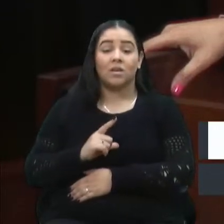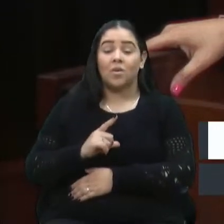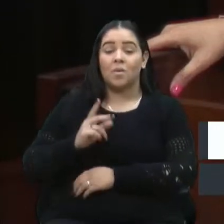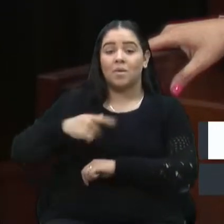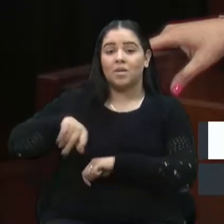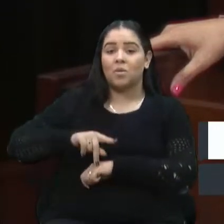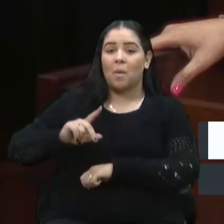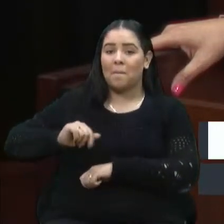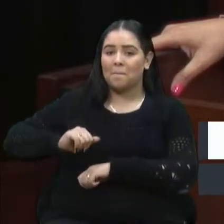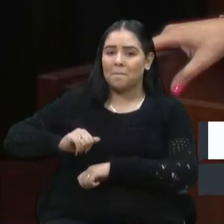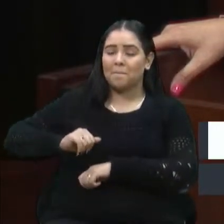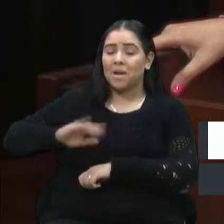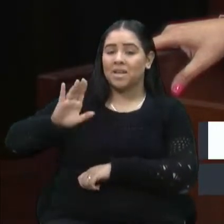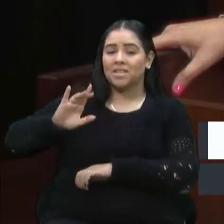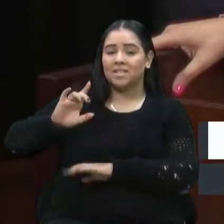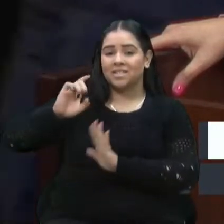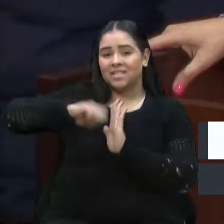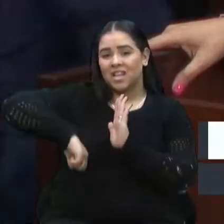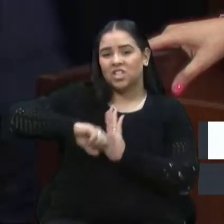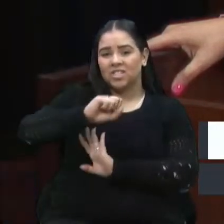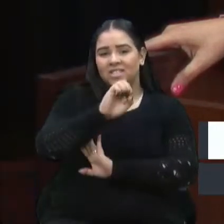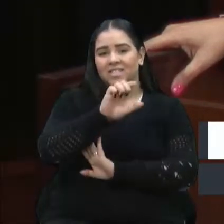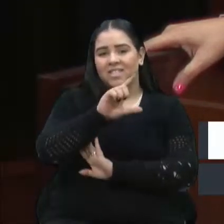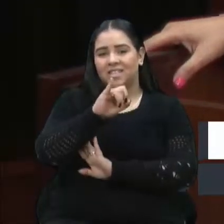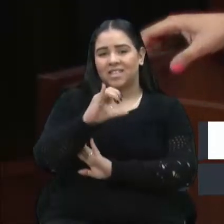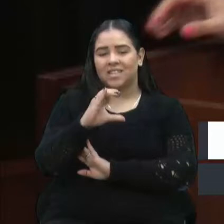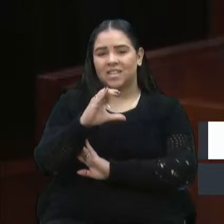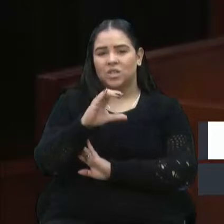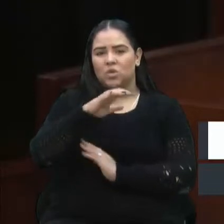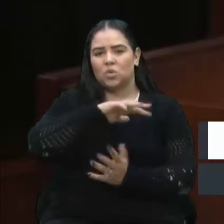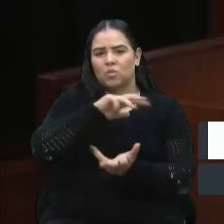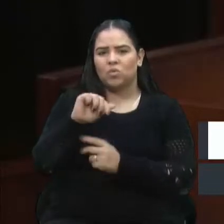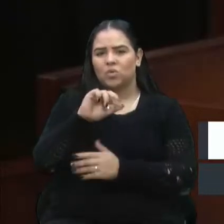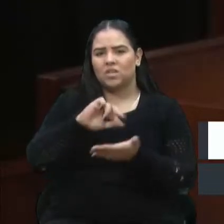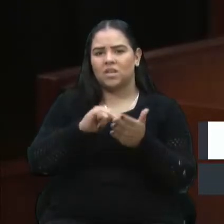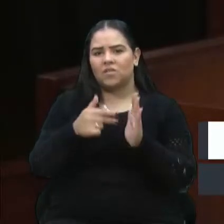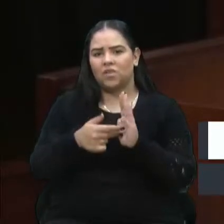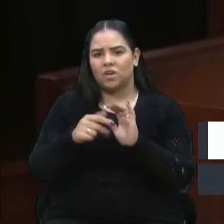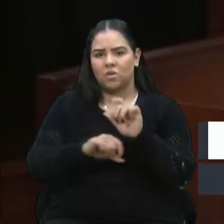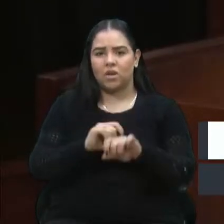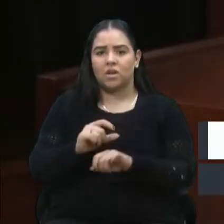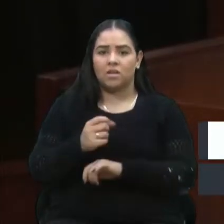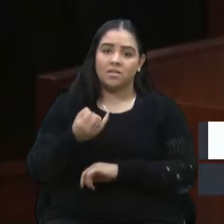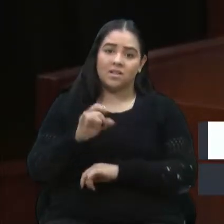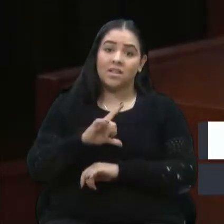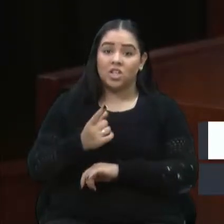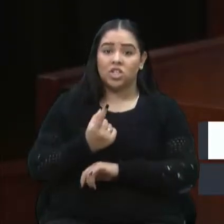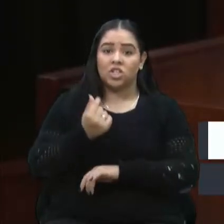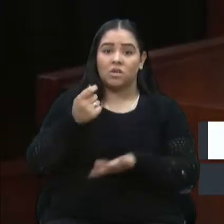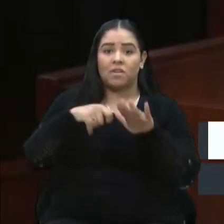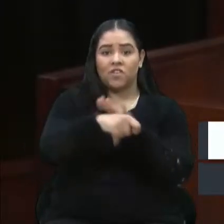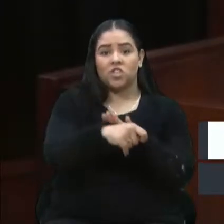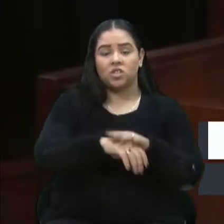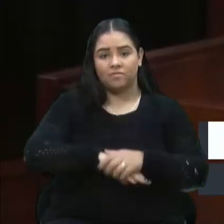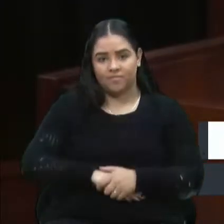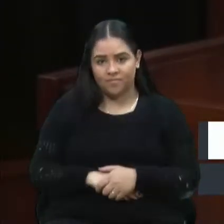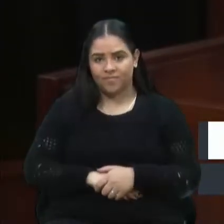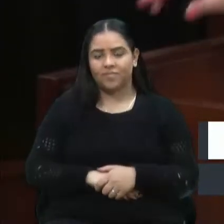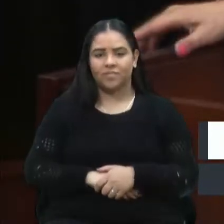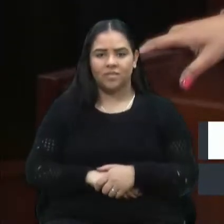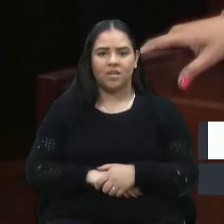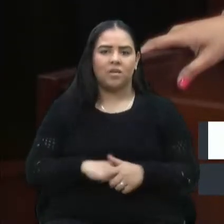Selic do mundo. E o que isso favorece? Quem tem dinheiro para investir. Teoricamente, tu aumenta